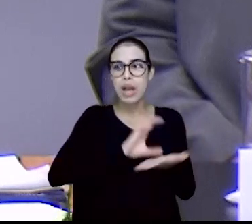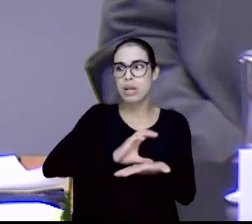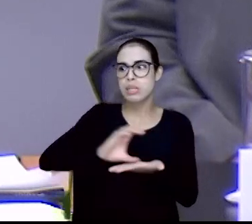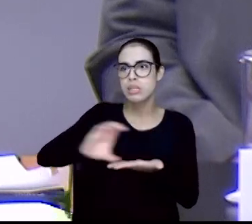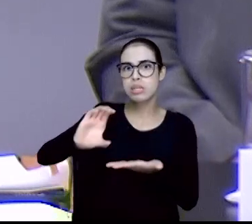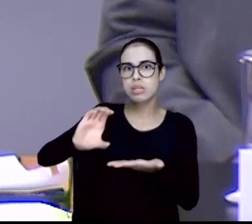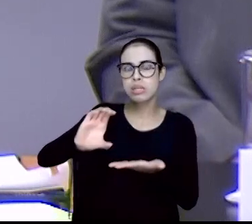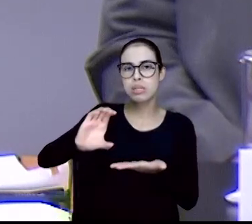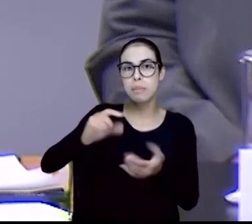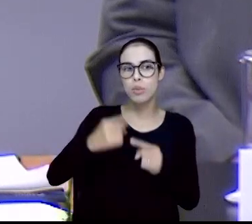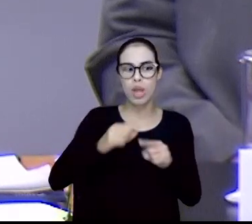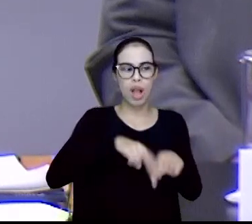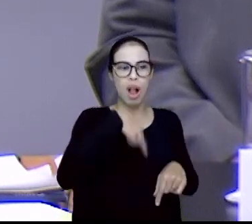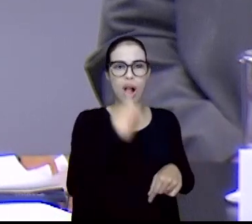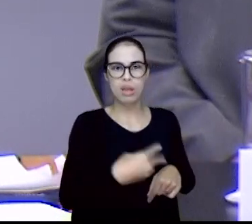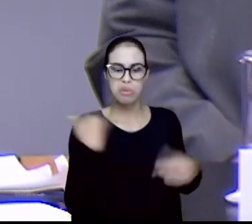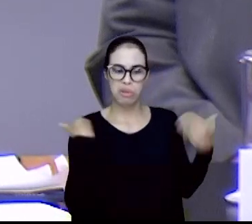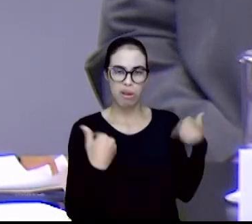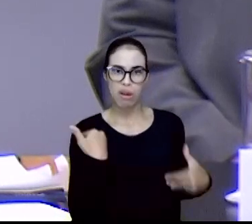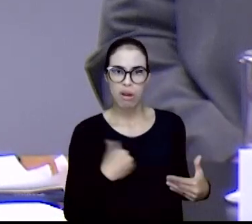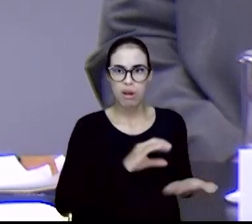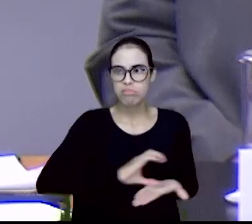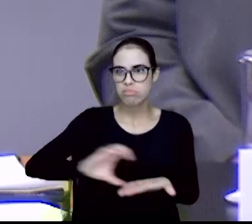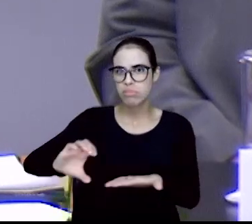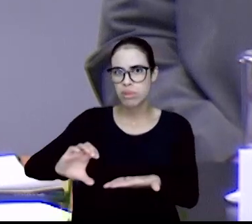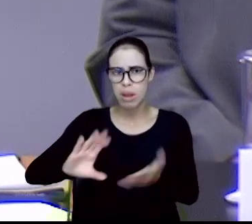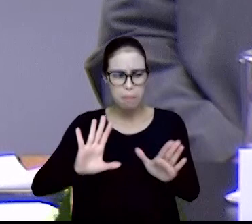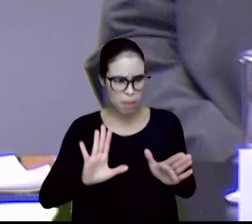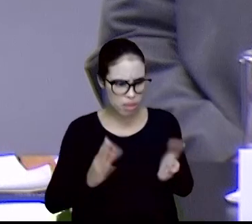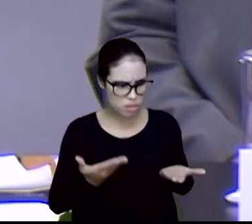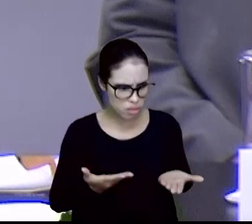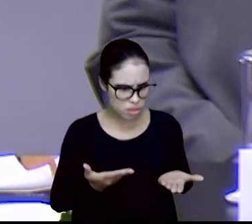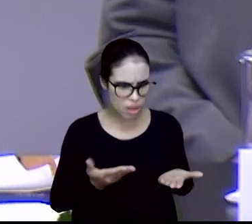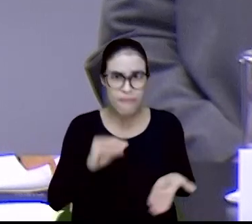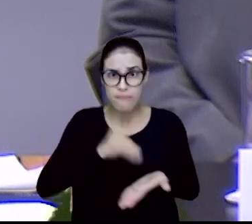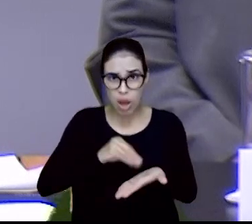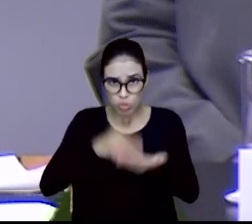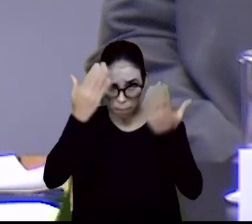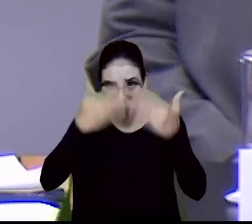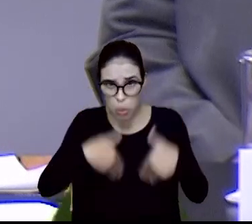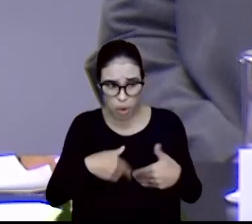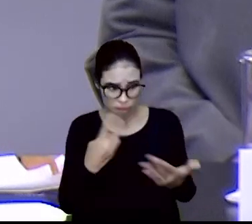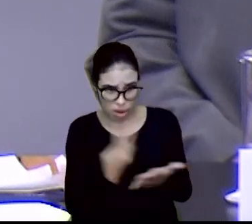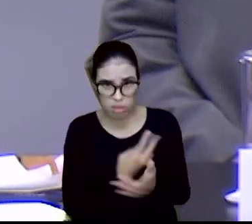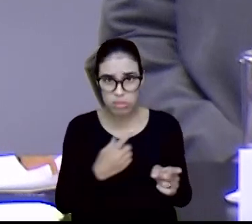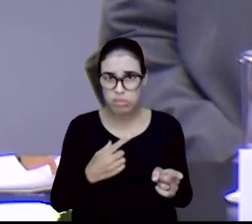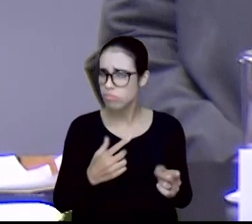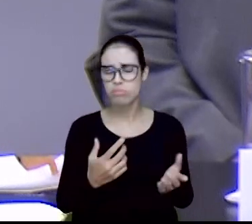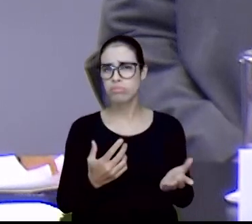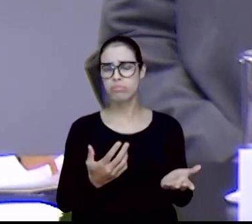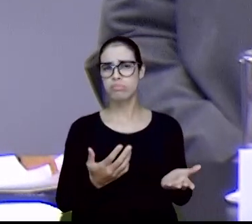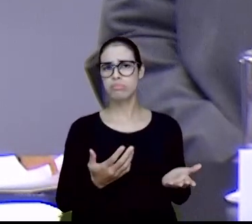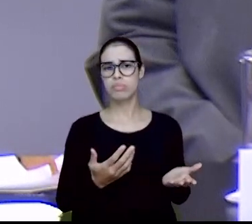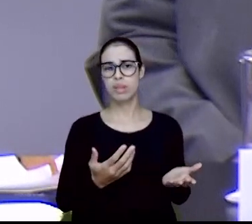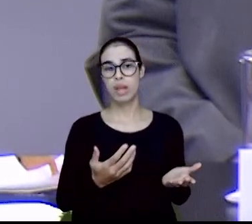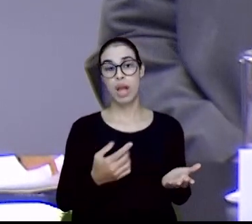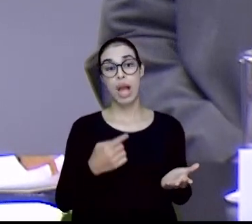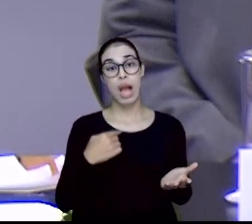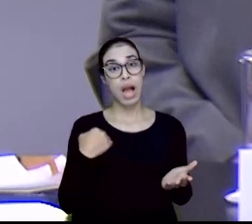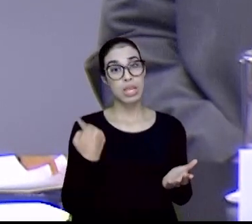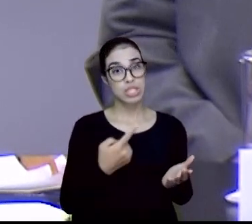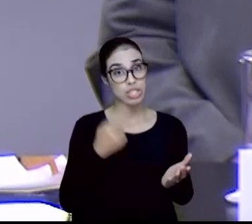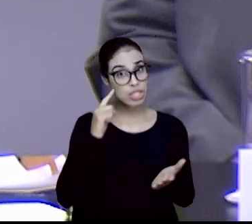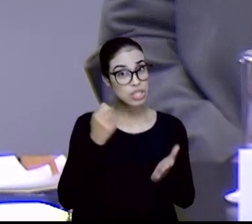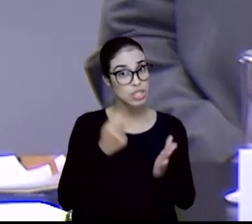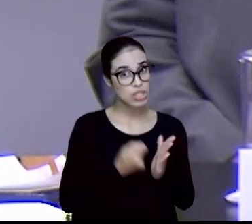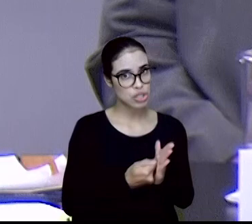não envolvia improbidade. E aí, esse foi o debate em que a gente optou por produzir as teses